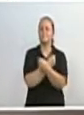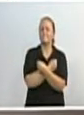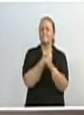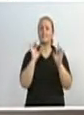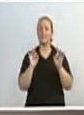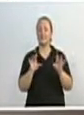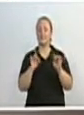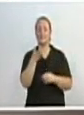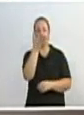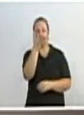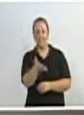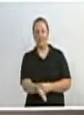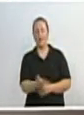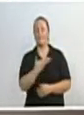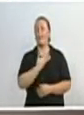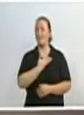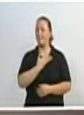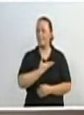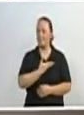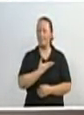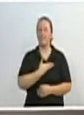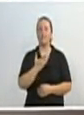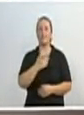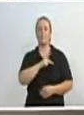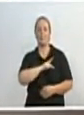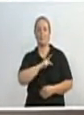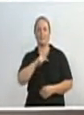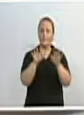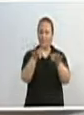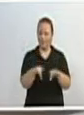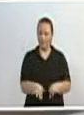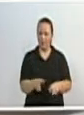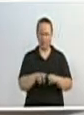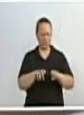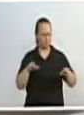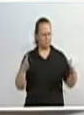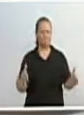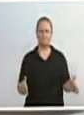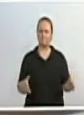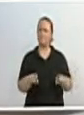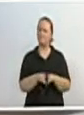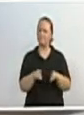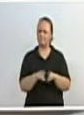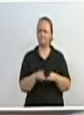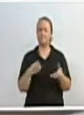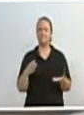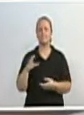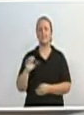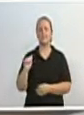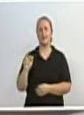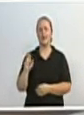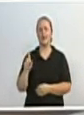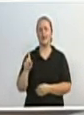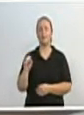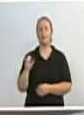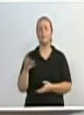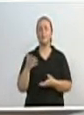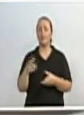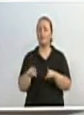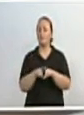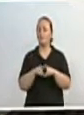eu lembro que um dos assuntos sempre importantes, vereador Fábio, já estourei meu tempo aqui, né? Um dos